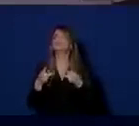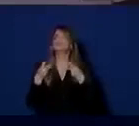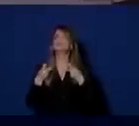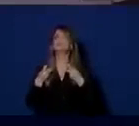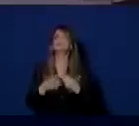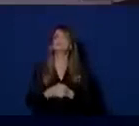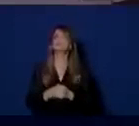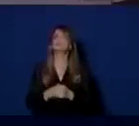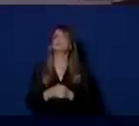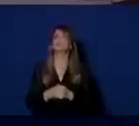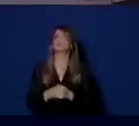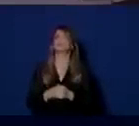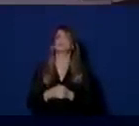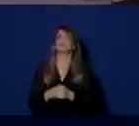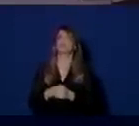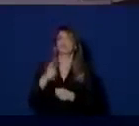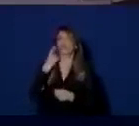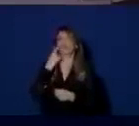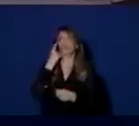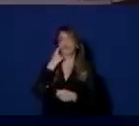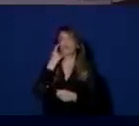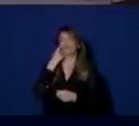dado o quadro americano?